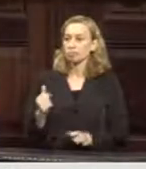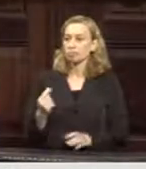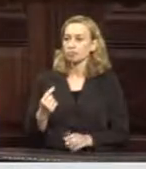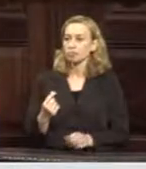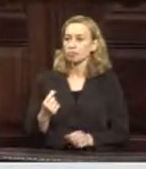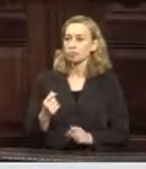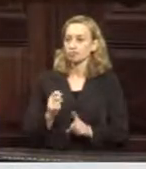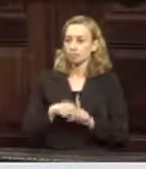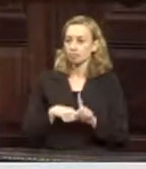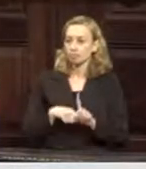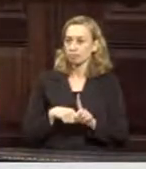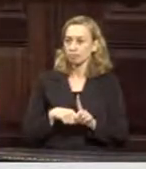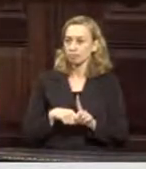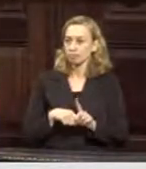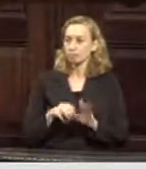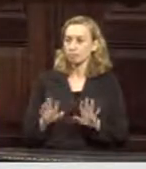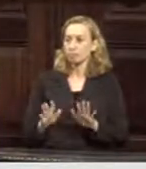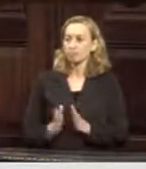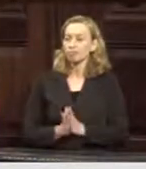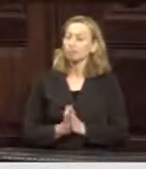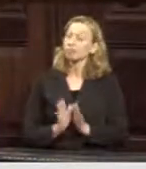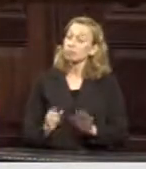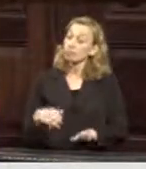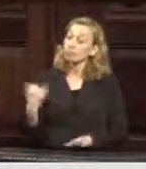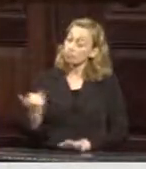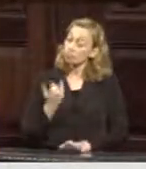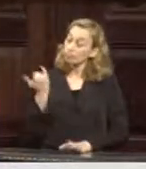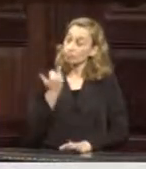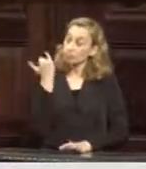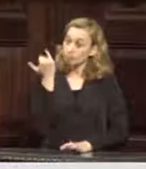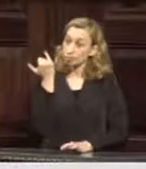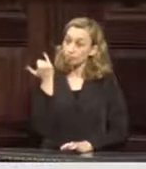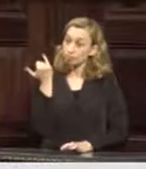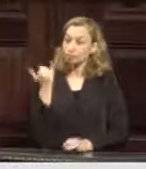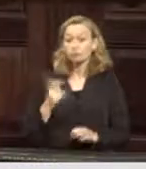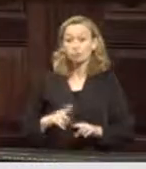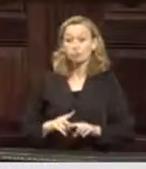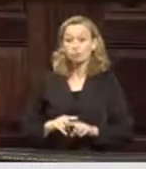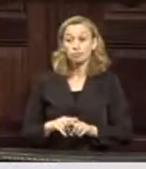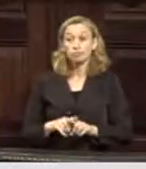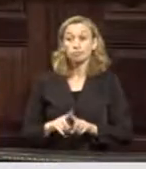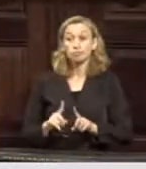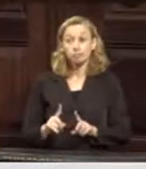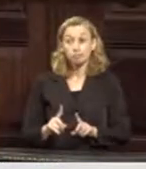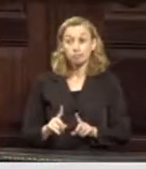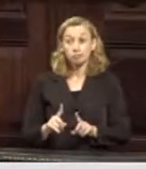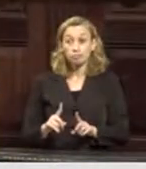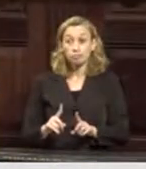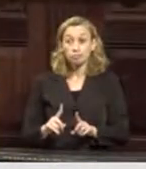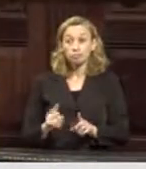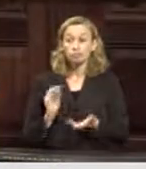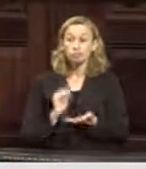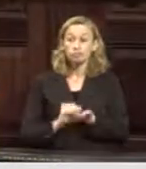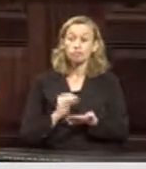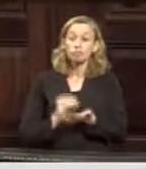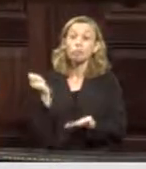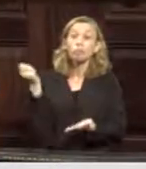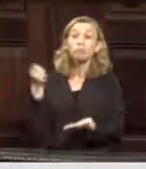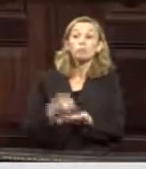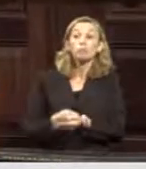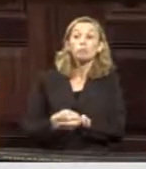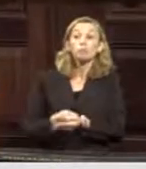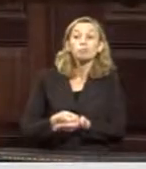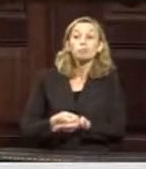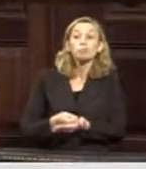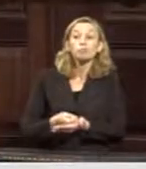importantes, merecem ser enaltecidos e ressaltados, porém, ainda não estão sendo praticados da